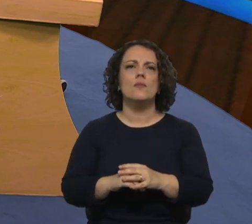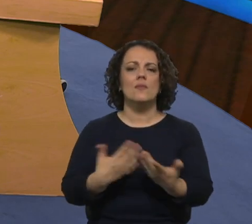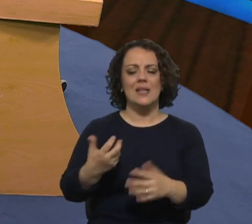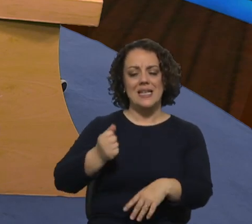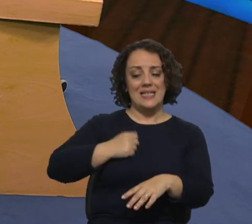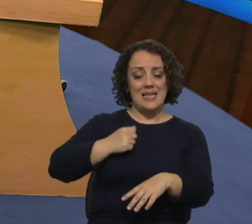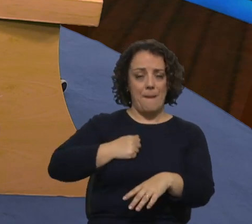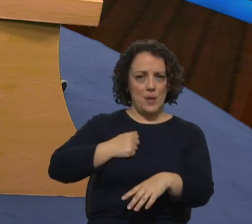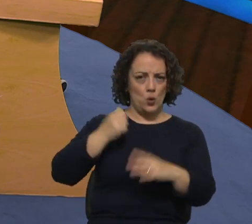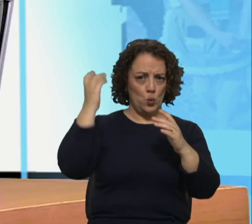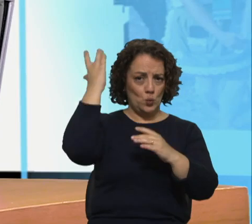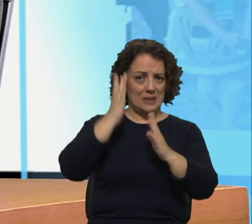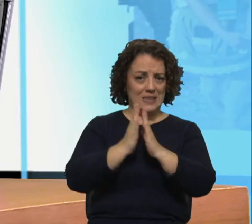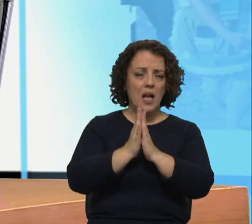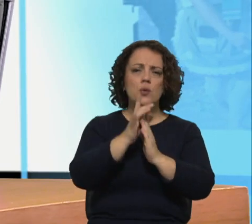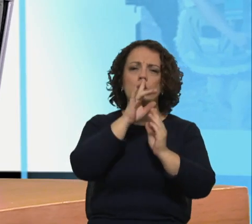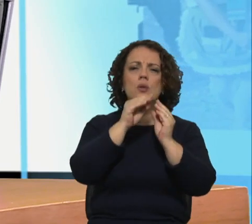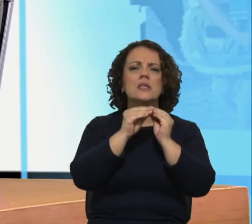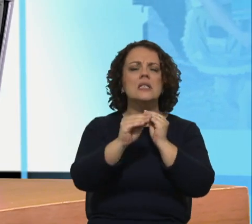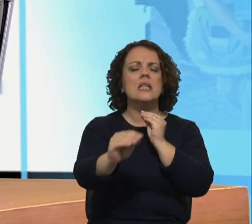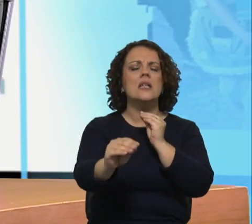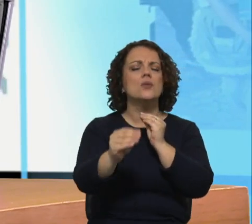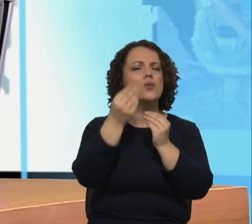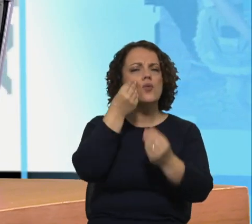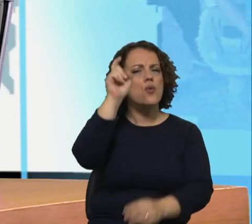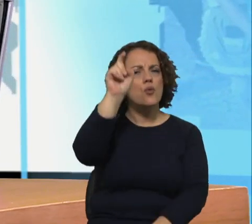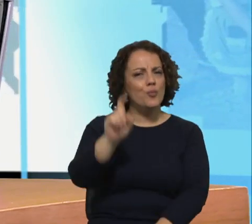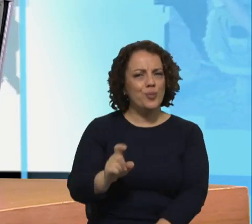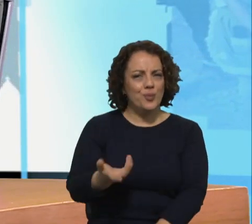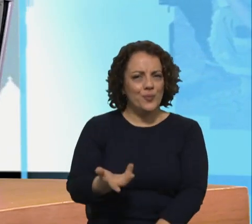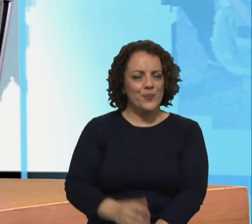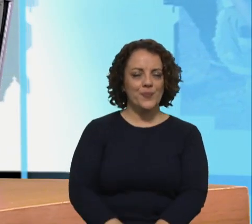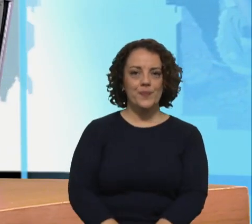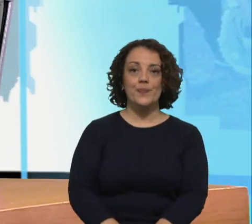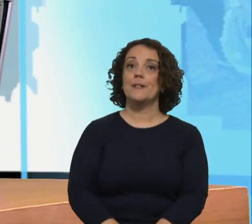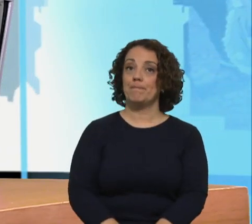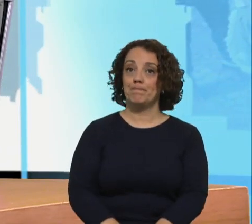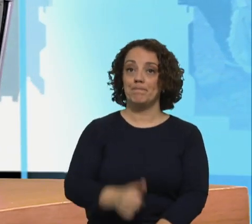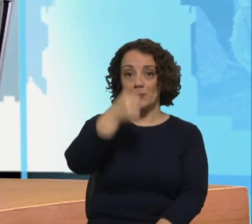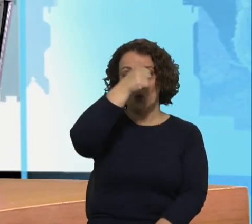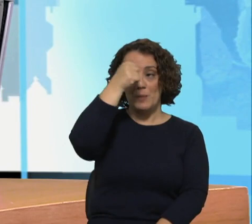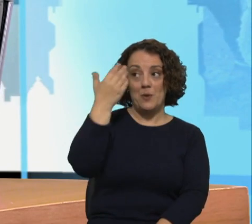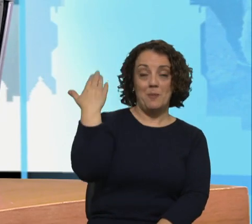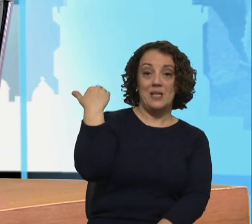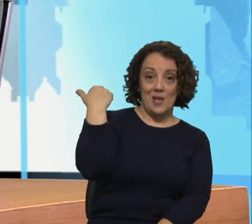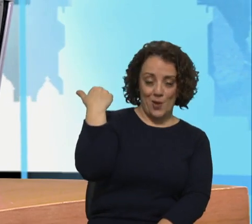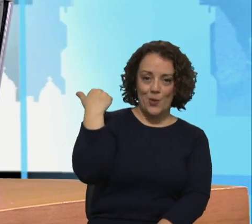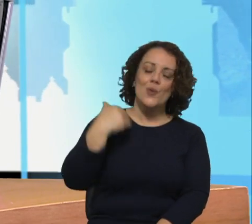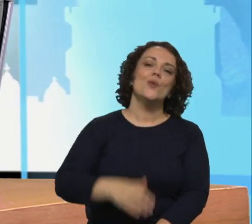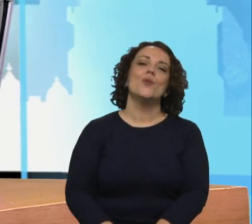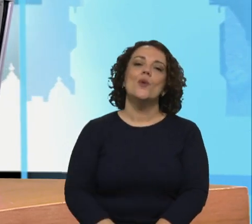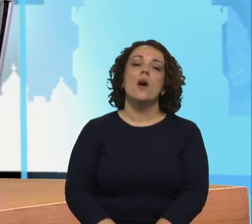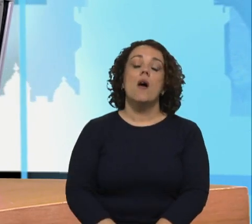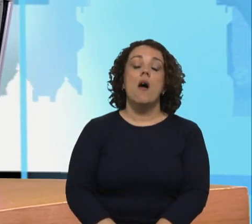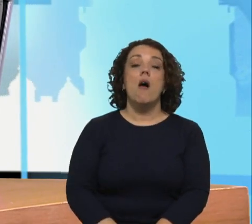Santo? Bem, no Sábado Santo nós permanecemos, ainda no domingo passado, escutávamos no final do Evangelho